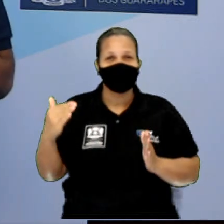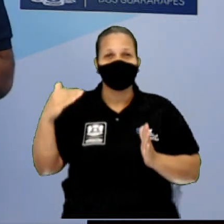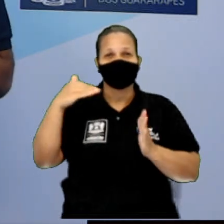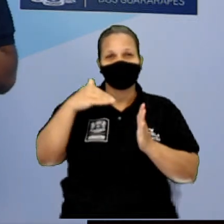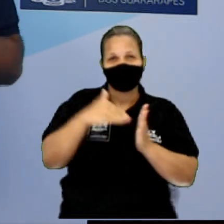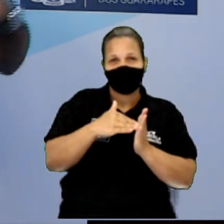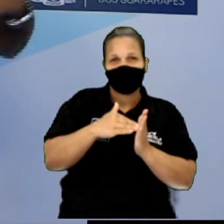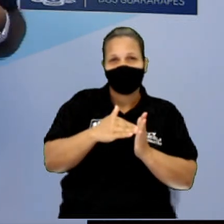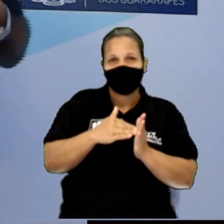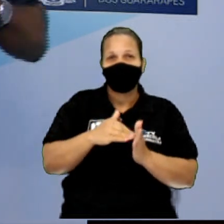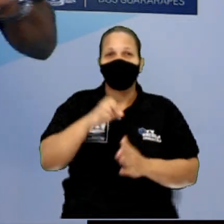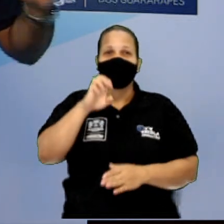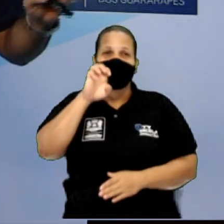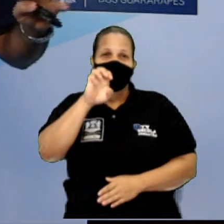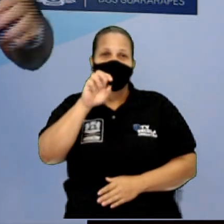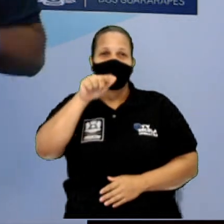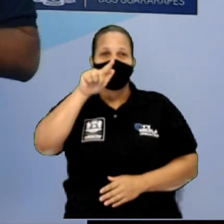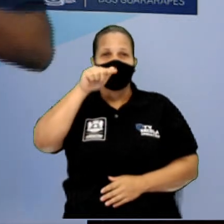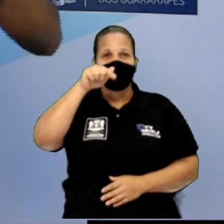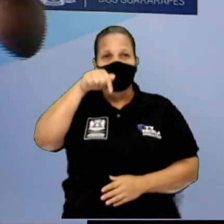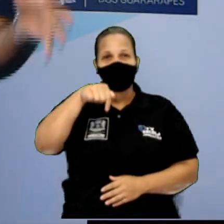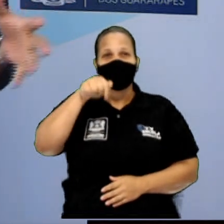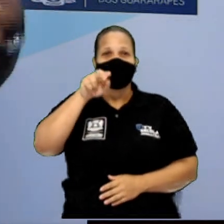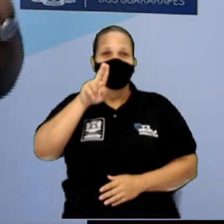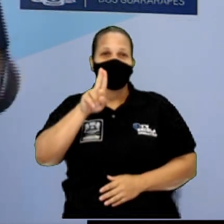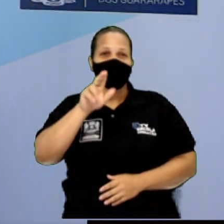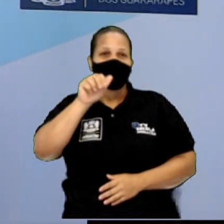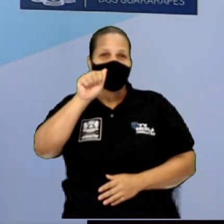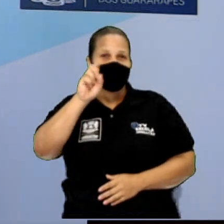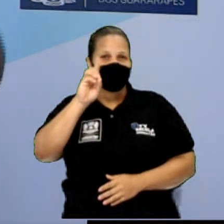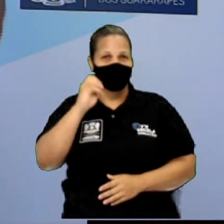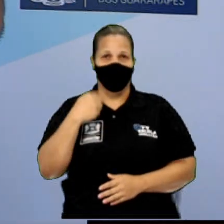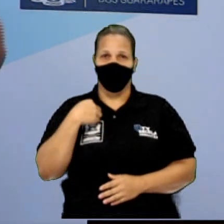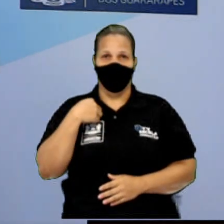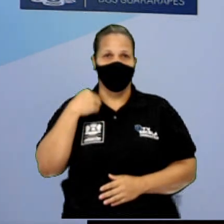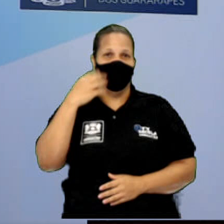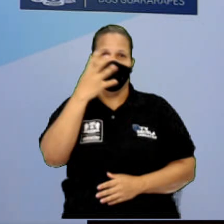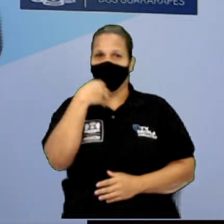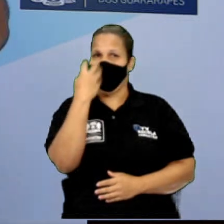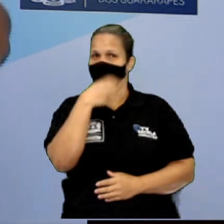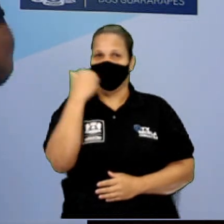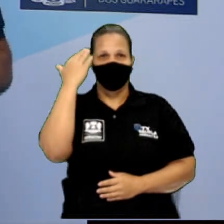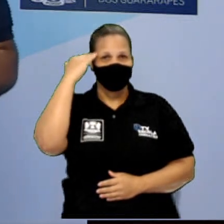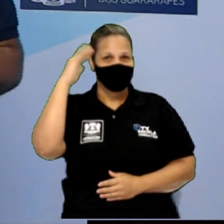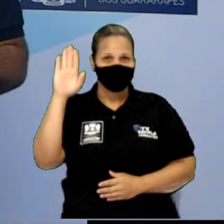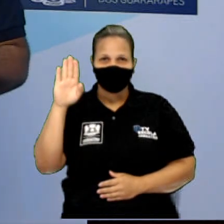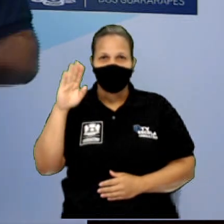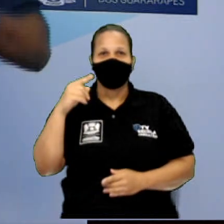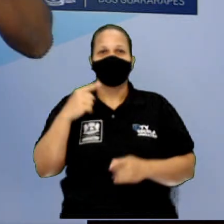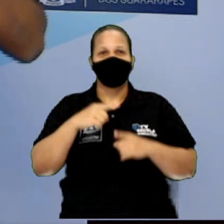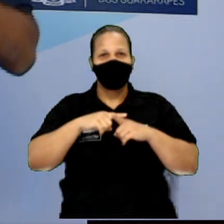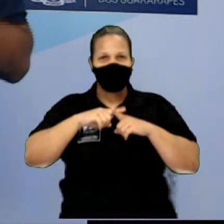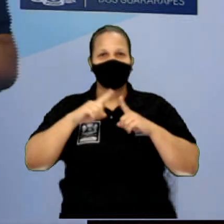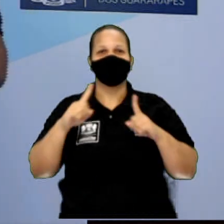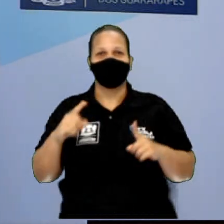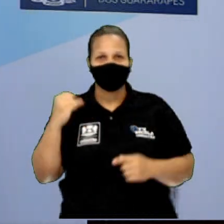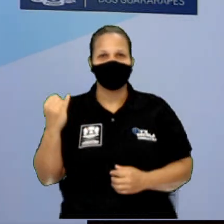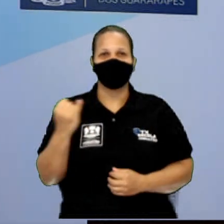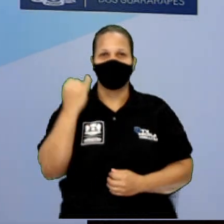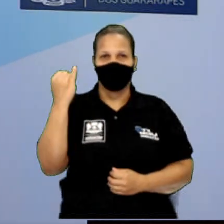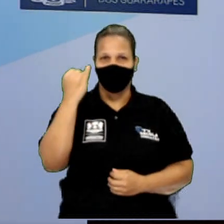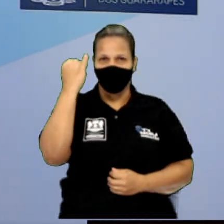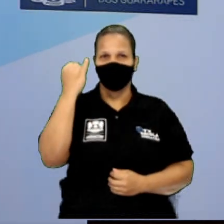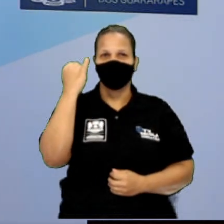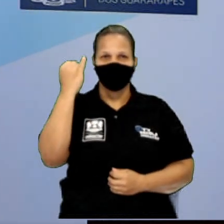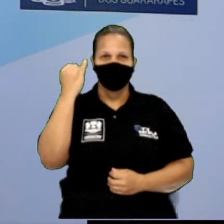chegar, tá? Eu não sei cantar, aqui não é o The Voice, mas ciranda, cirandinha, vamos todos cirandar, latitude é a